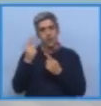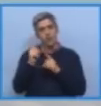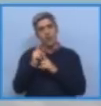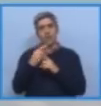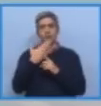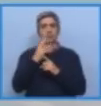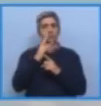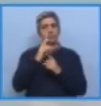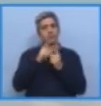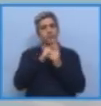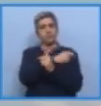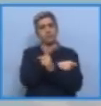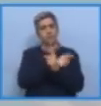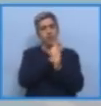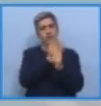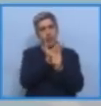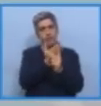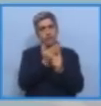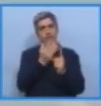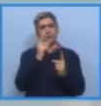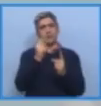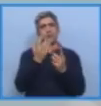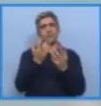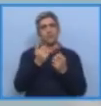Para além, claro, de receber sacramentalmente a graça